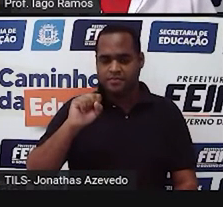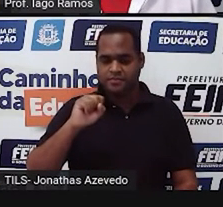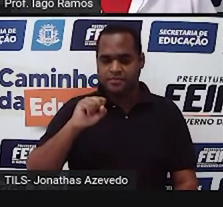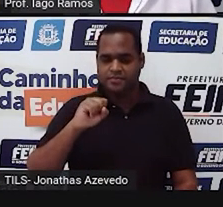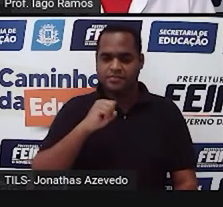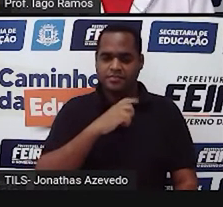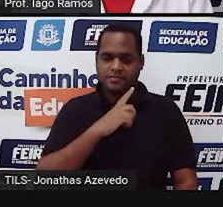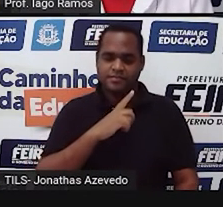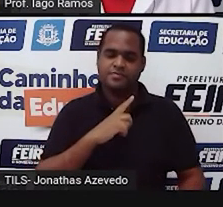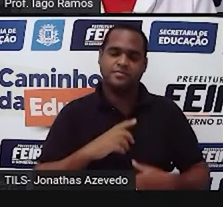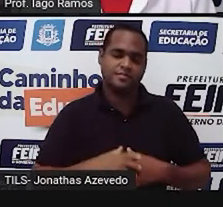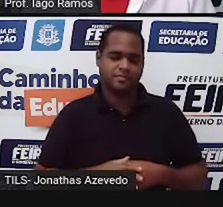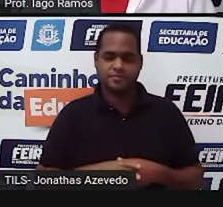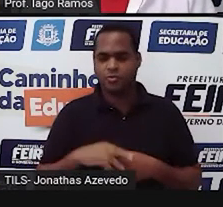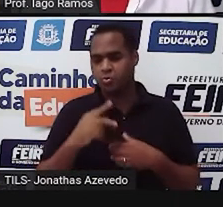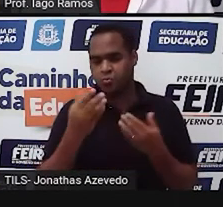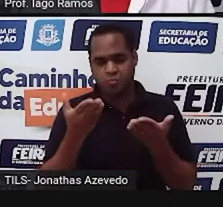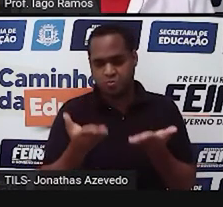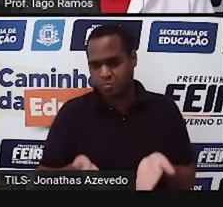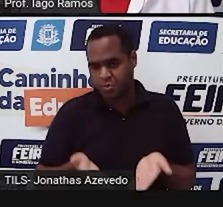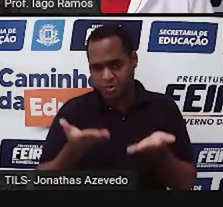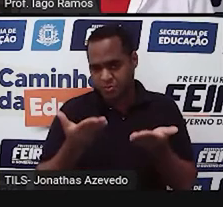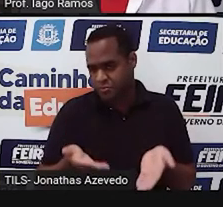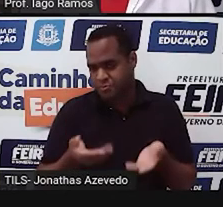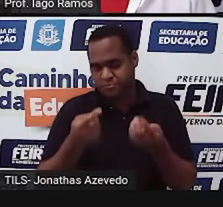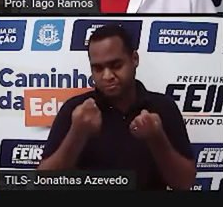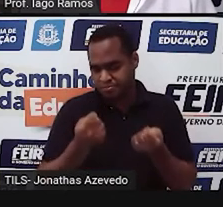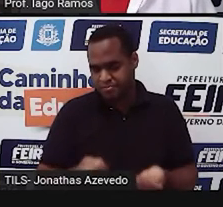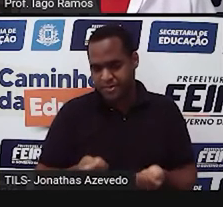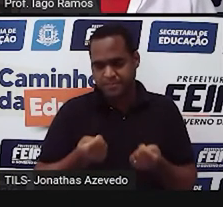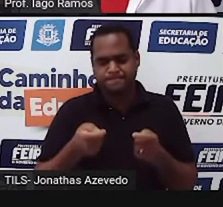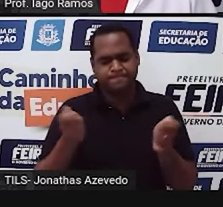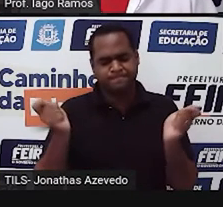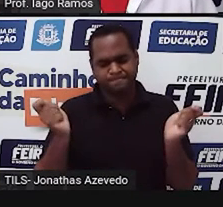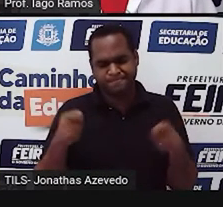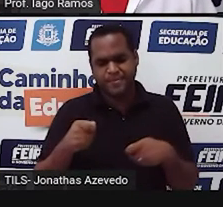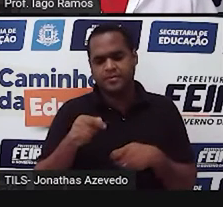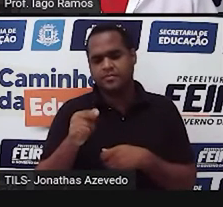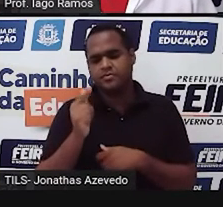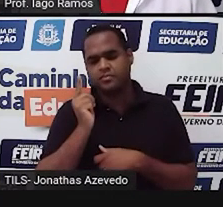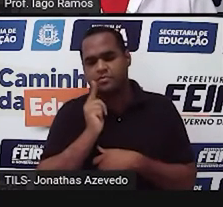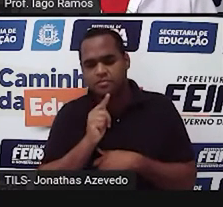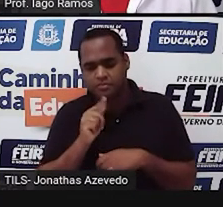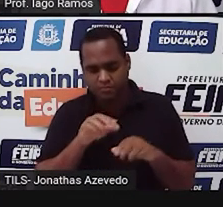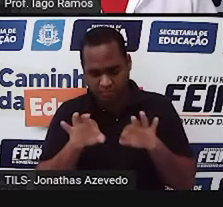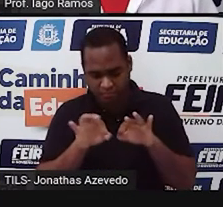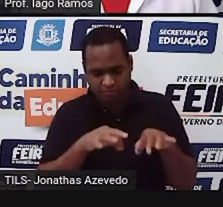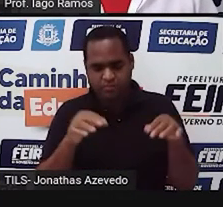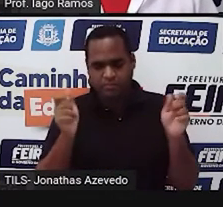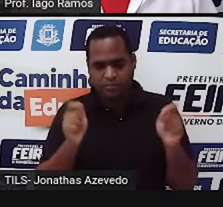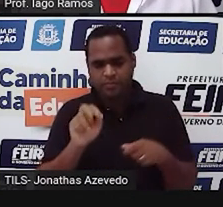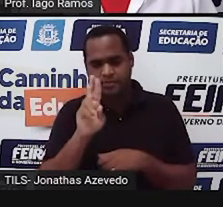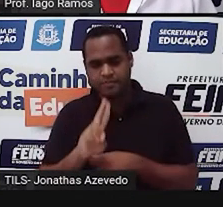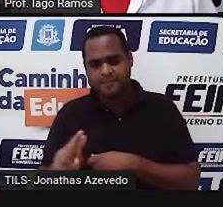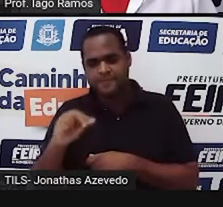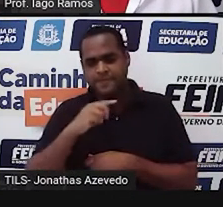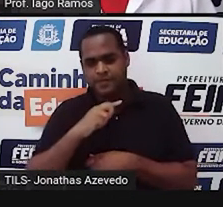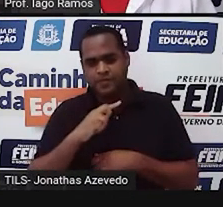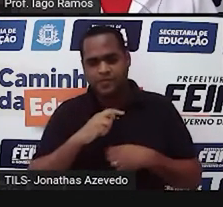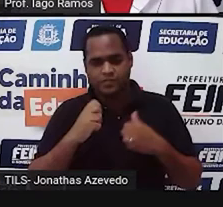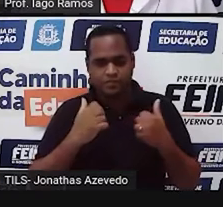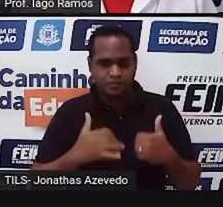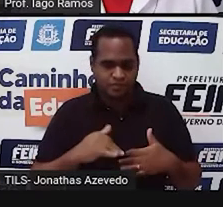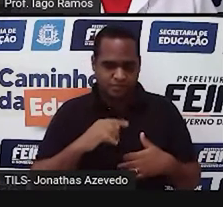Esse é o a sua massa né a sua Mas também você pode usar né um número racional